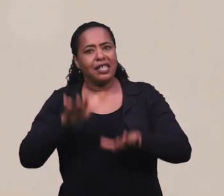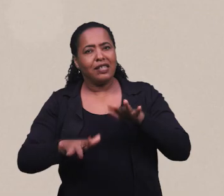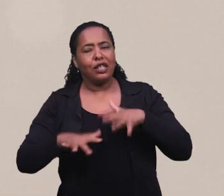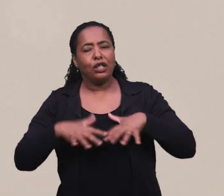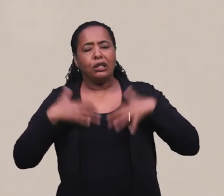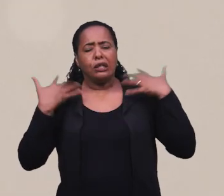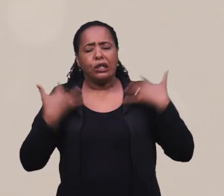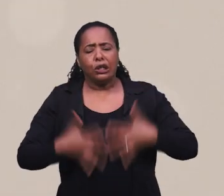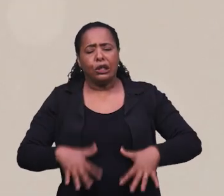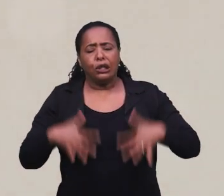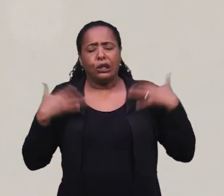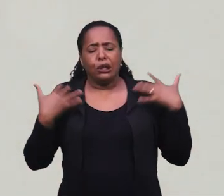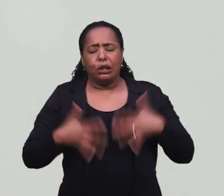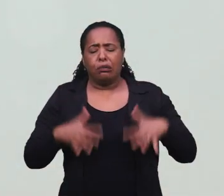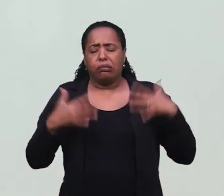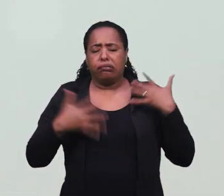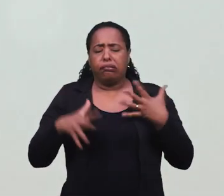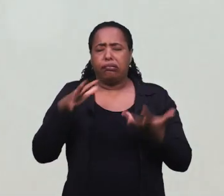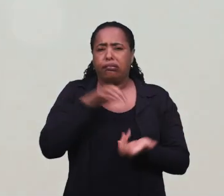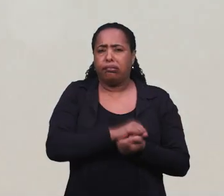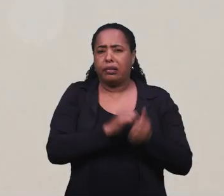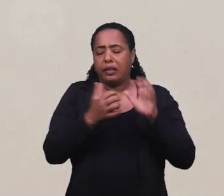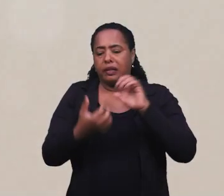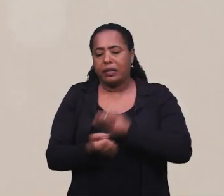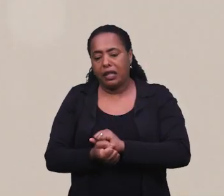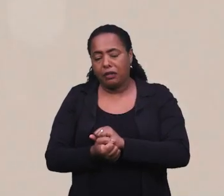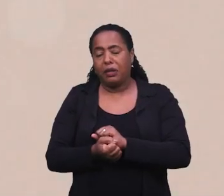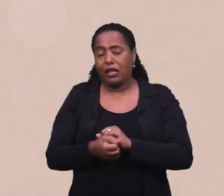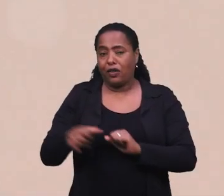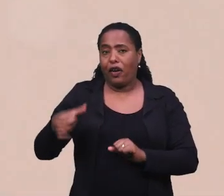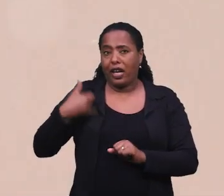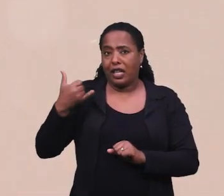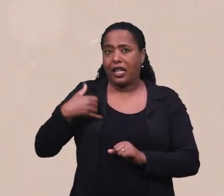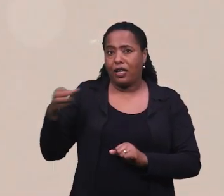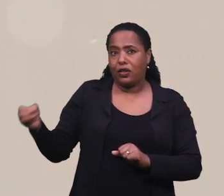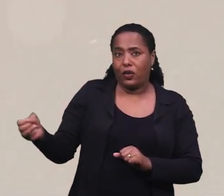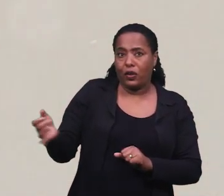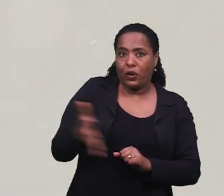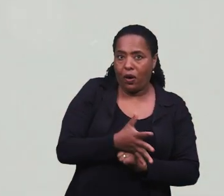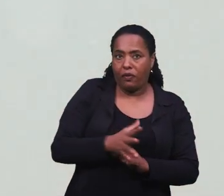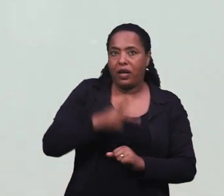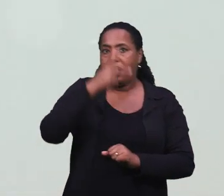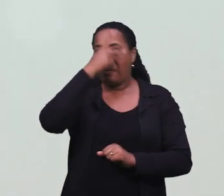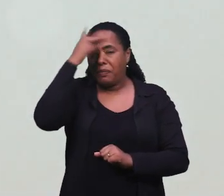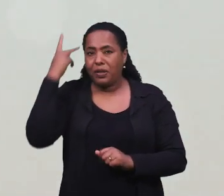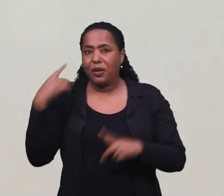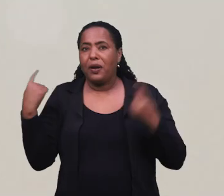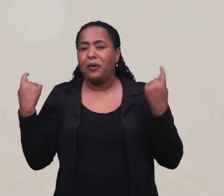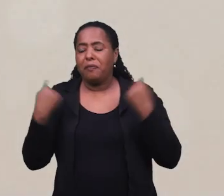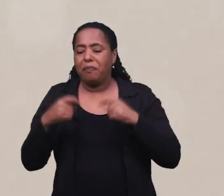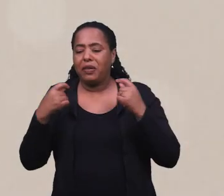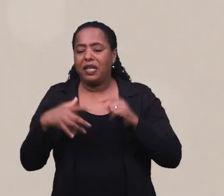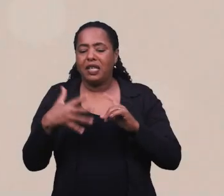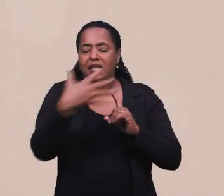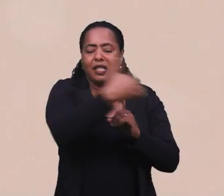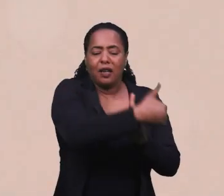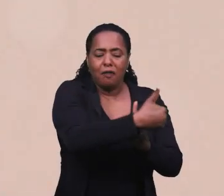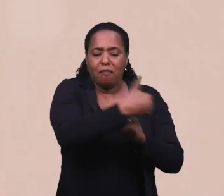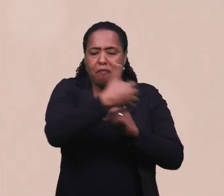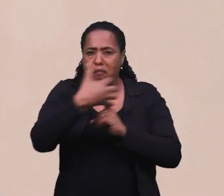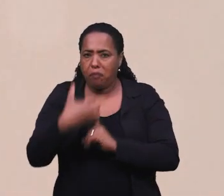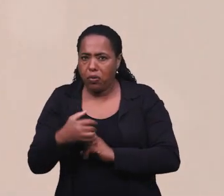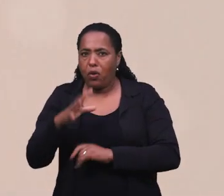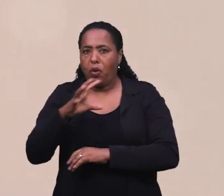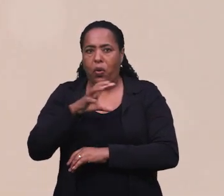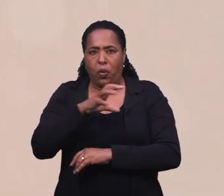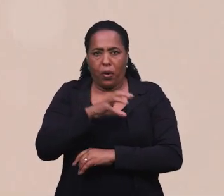na igreja, e ela permaneça no nosso meio, para ter experiência com o Senhor, para ser, daqui a uns dias, já